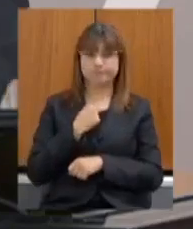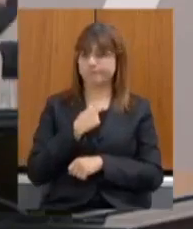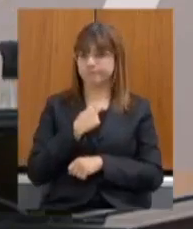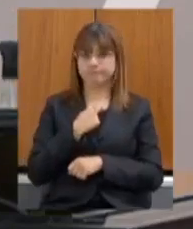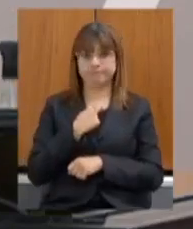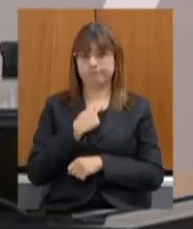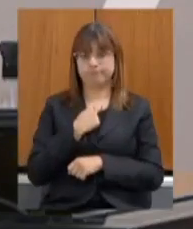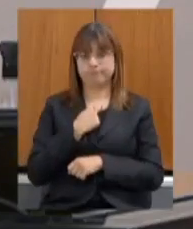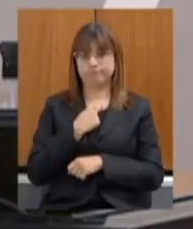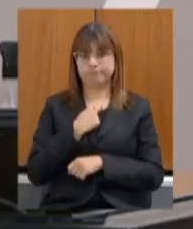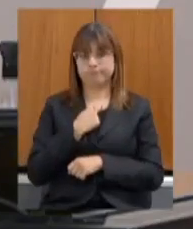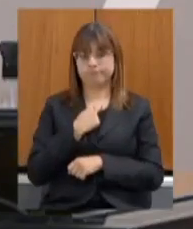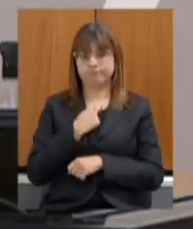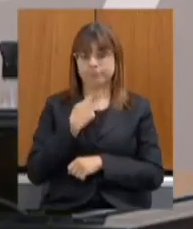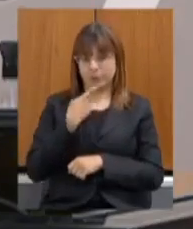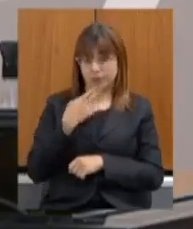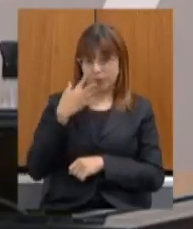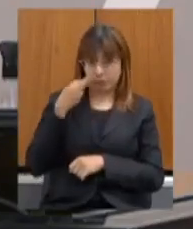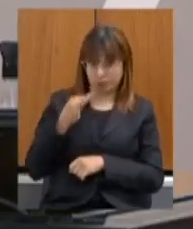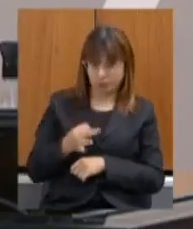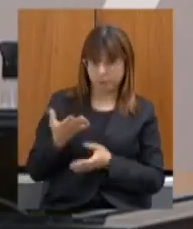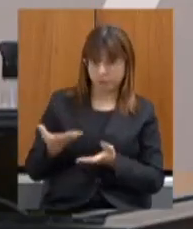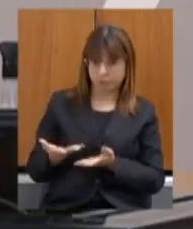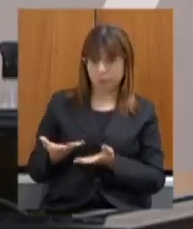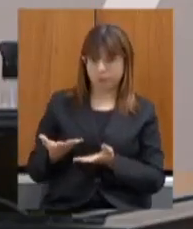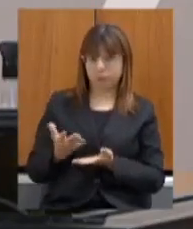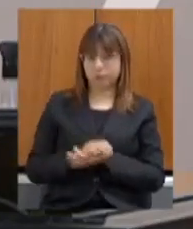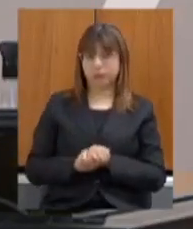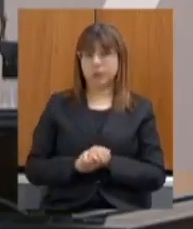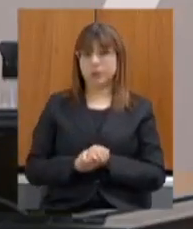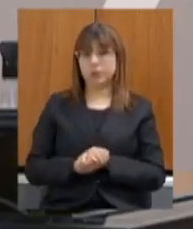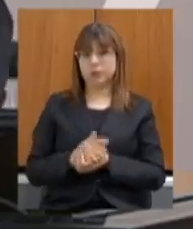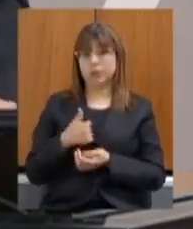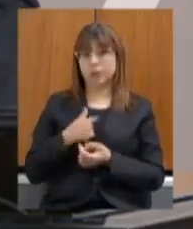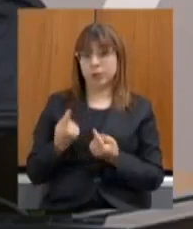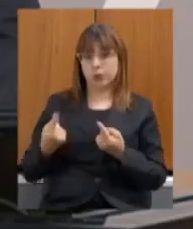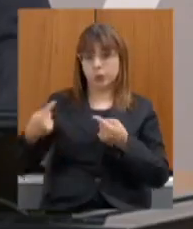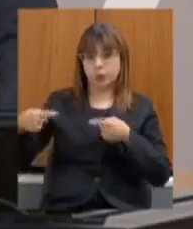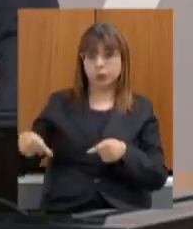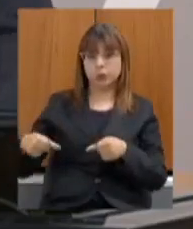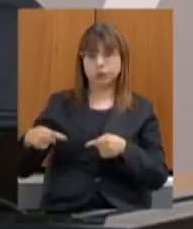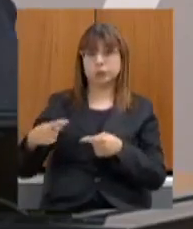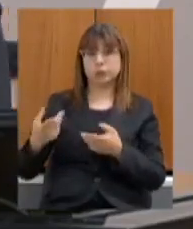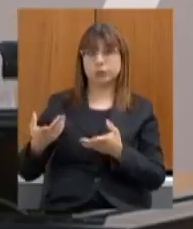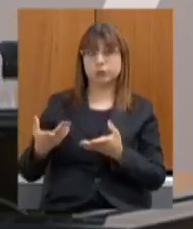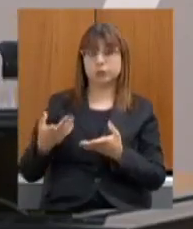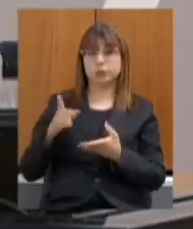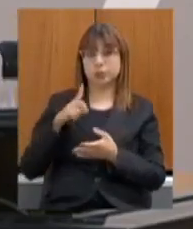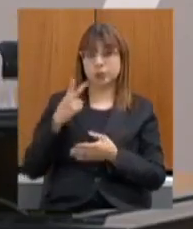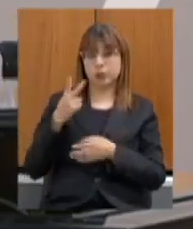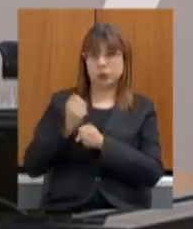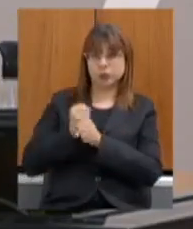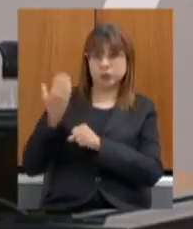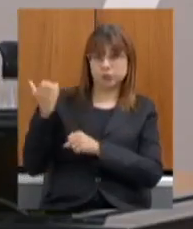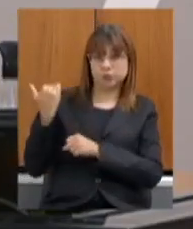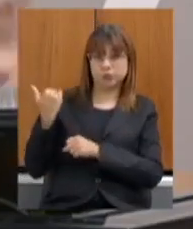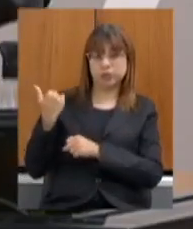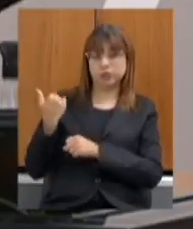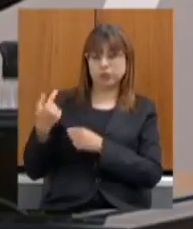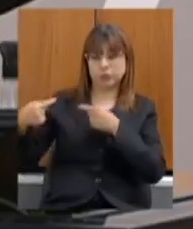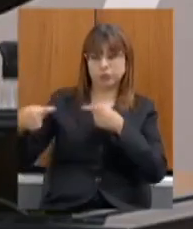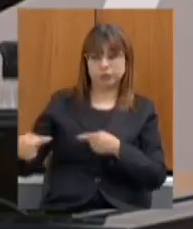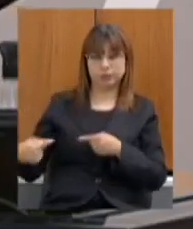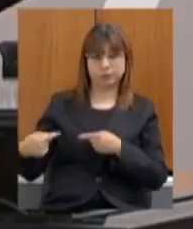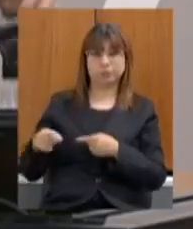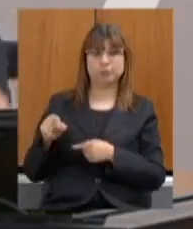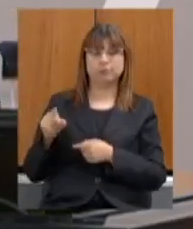forma muito franca, eu estive em um lado oposto do secretário Igor há dois anos atrás na eleição. Dois anos,